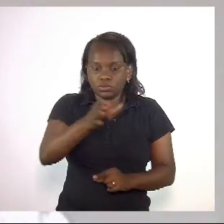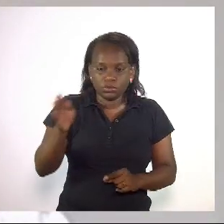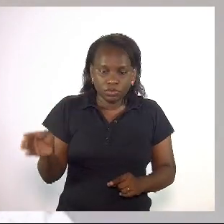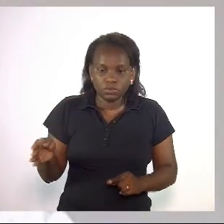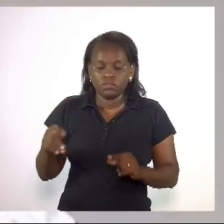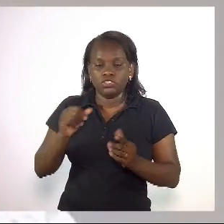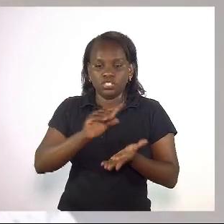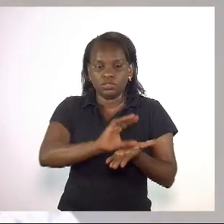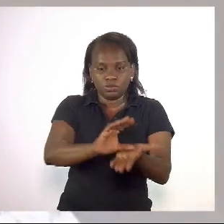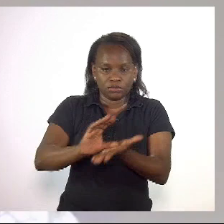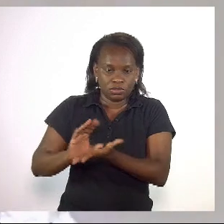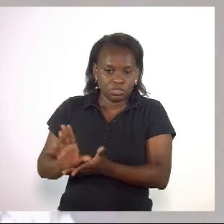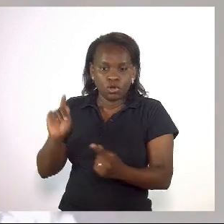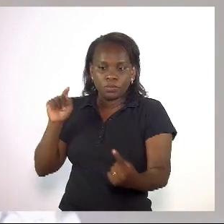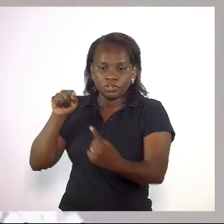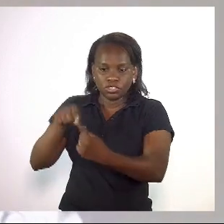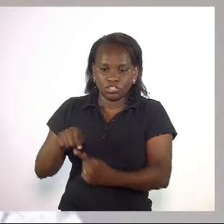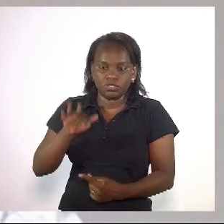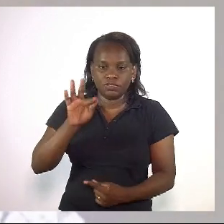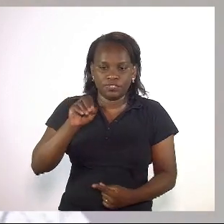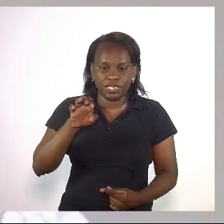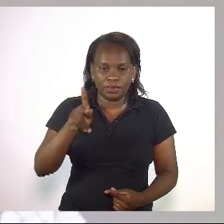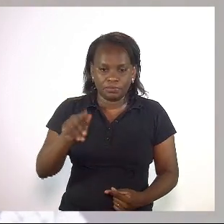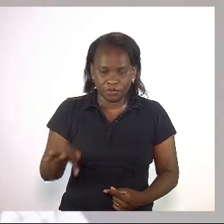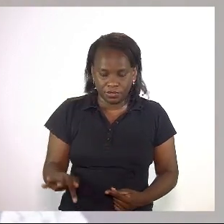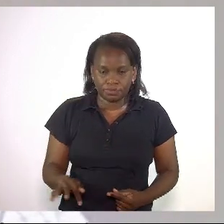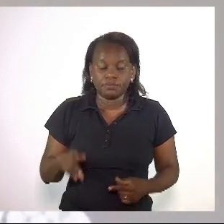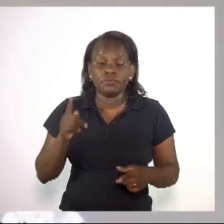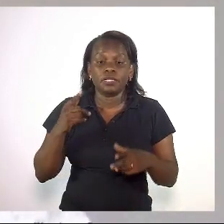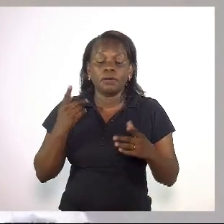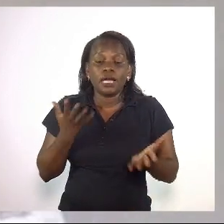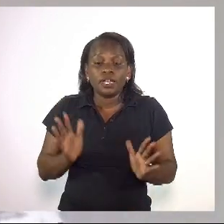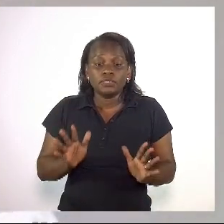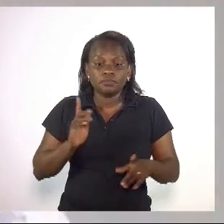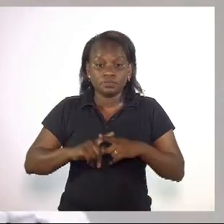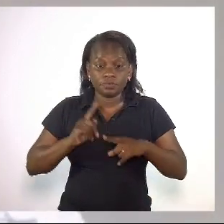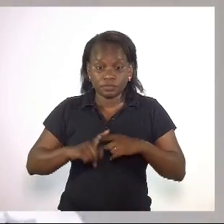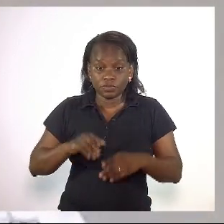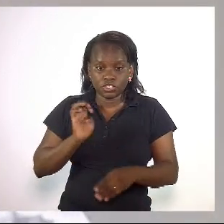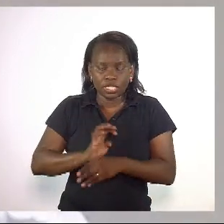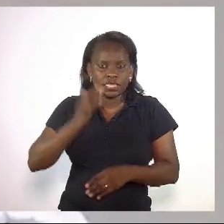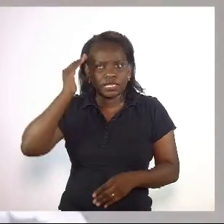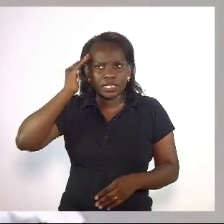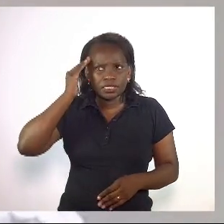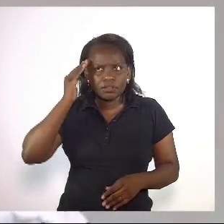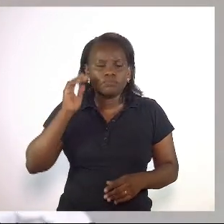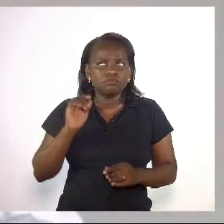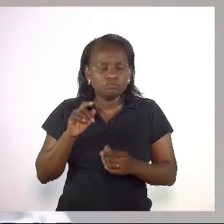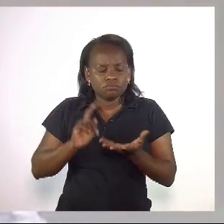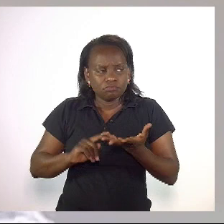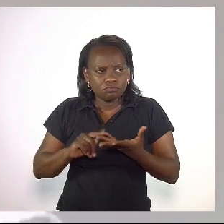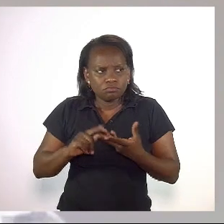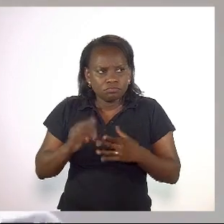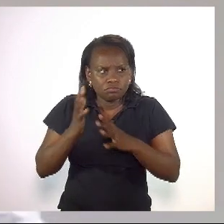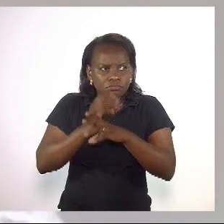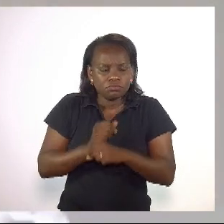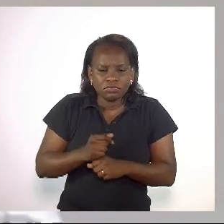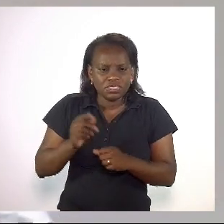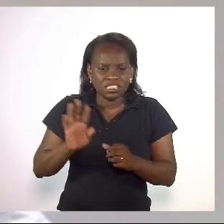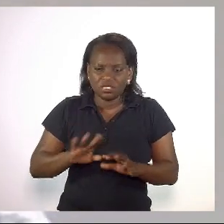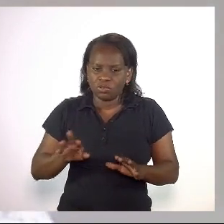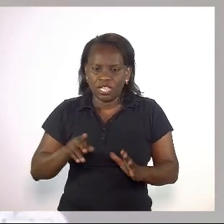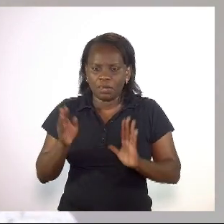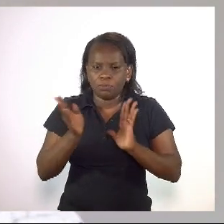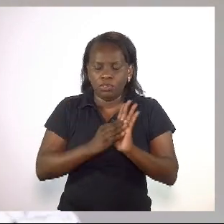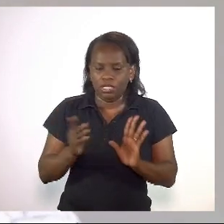recursos para as finalidades do FEC. Por que que o Estado entendeu que não deveria considerar, e aqui é